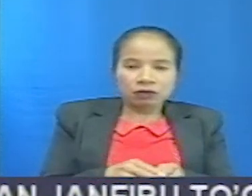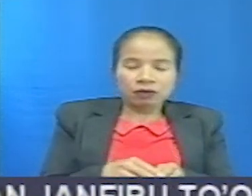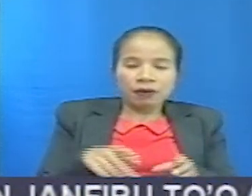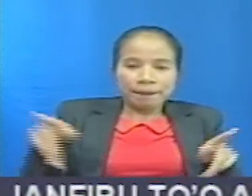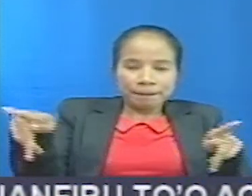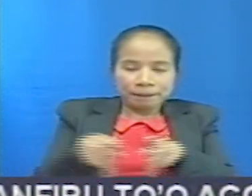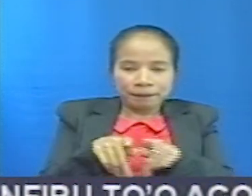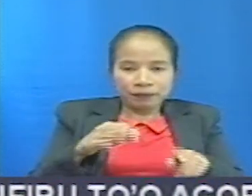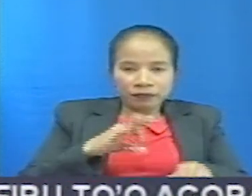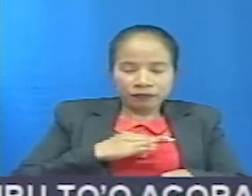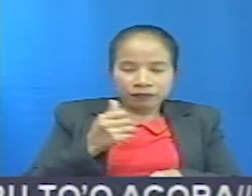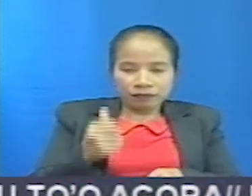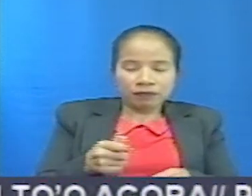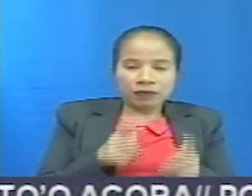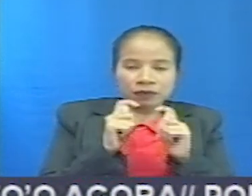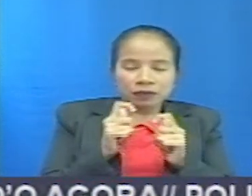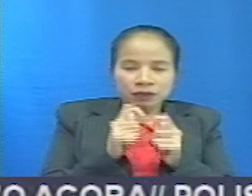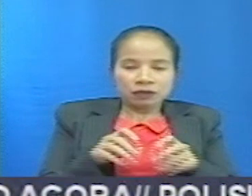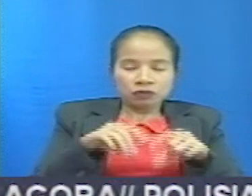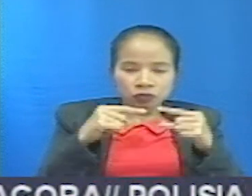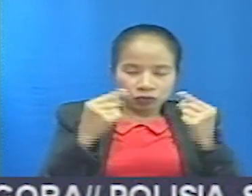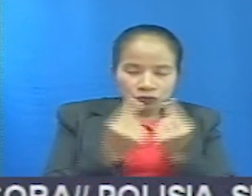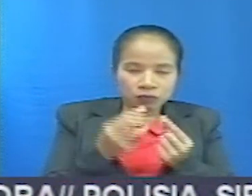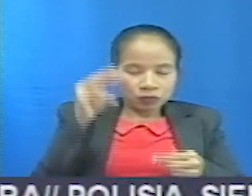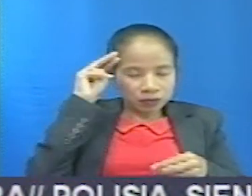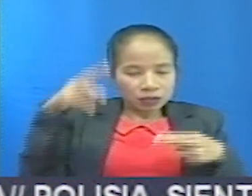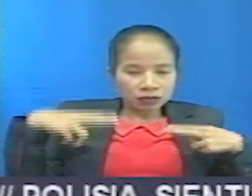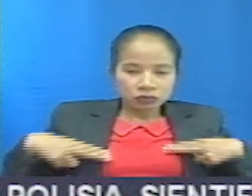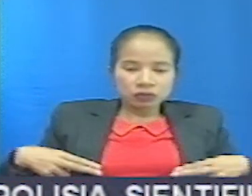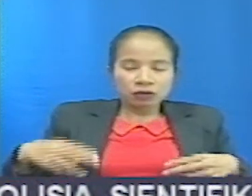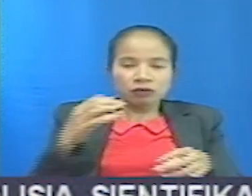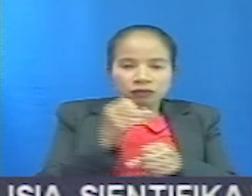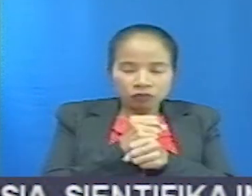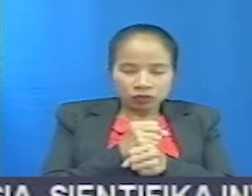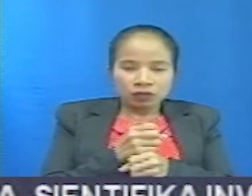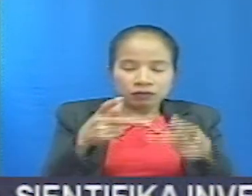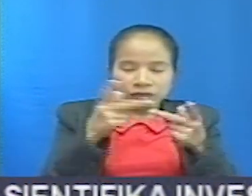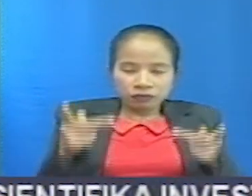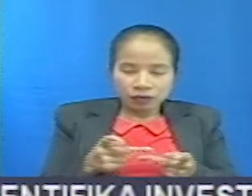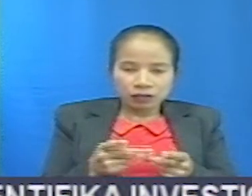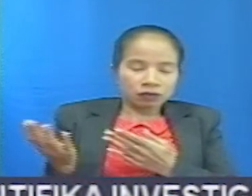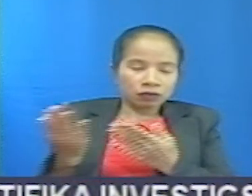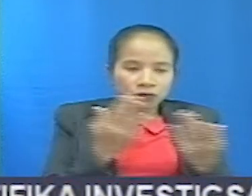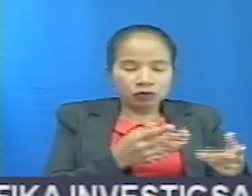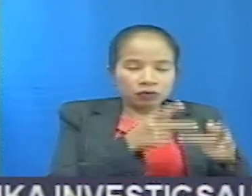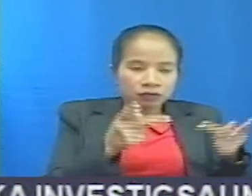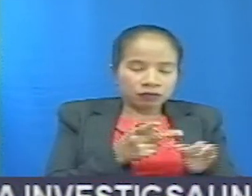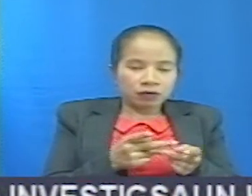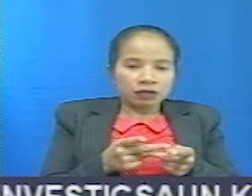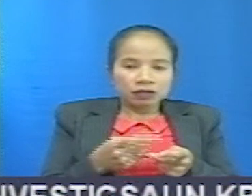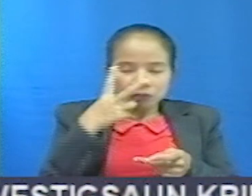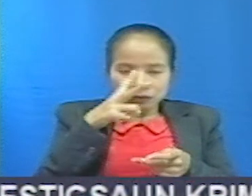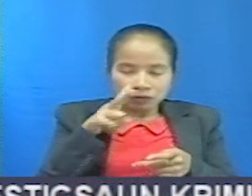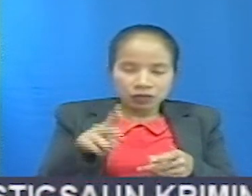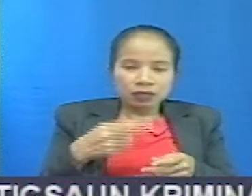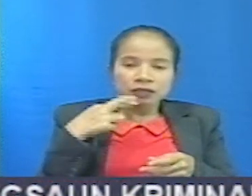postu Fatumea. Amostra hirak nebe equipa vigilancia ministerio Saudi recolla iha terenu, submete una ba laboratorio ho di confirma